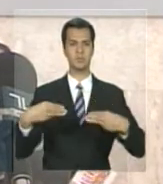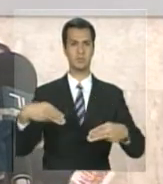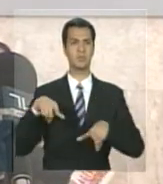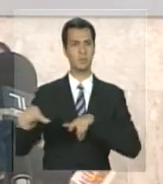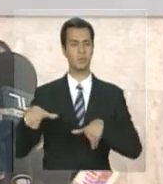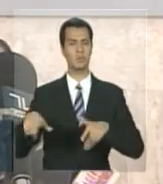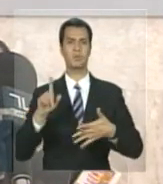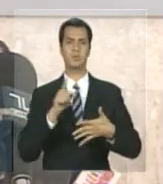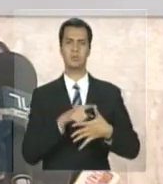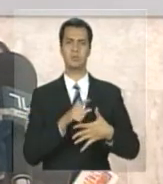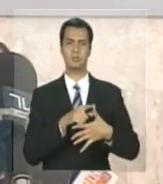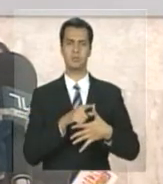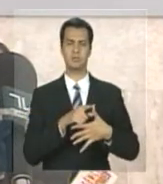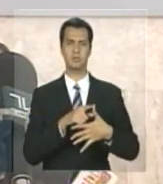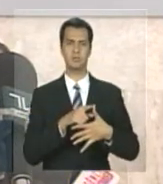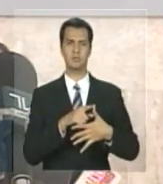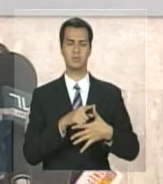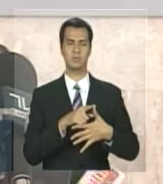Trabalho,